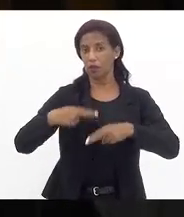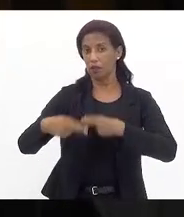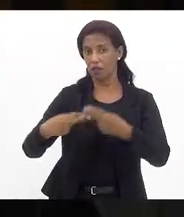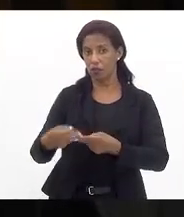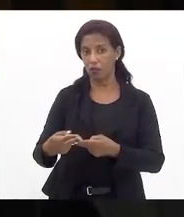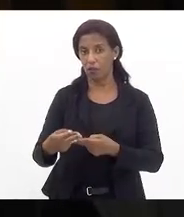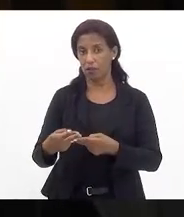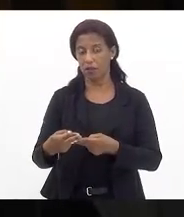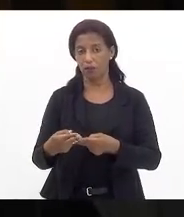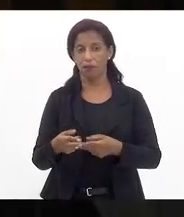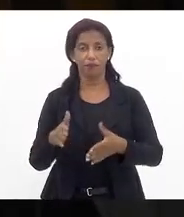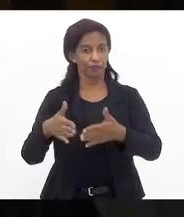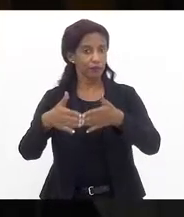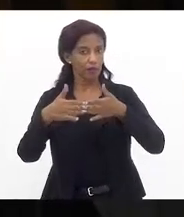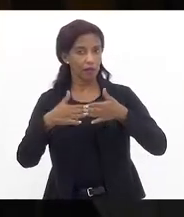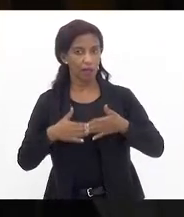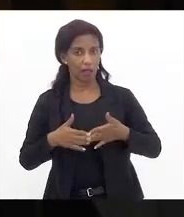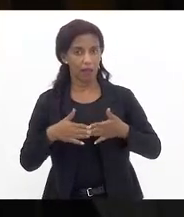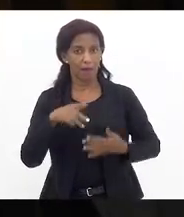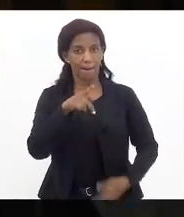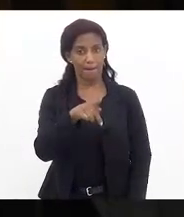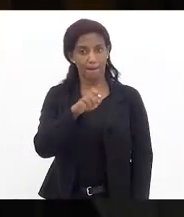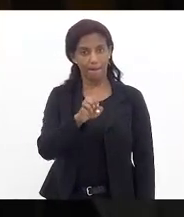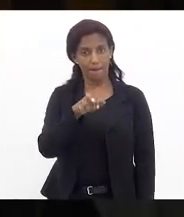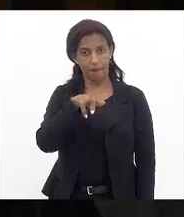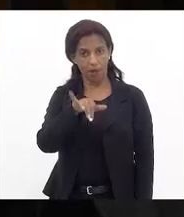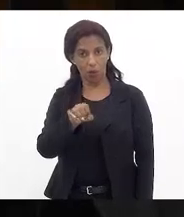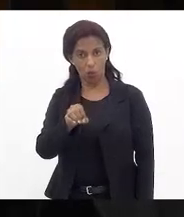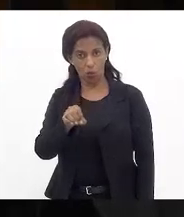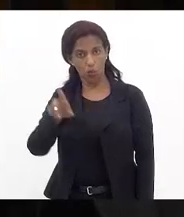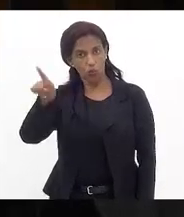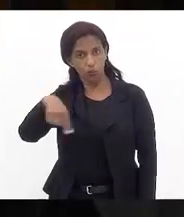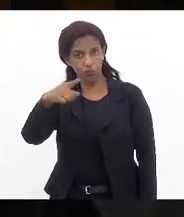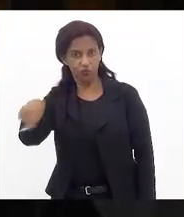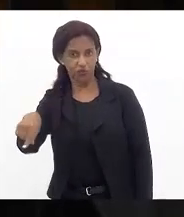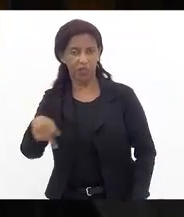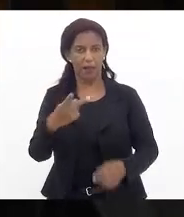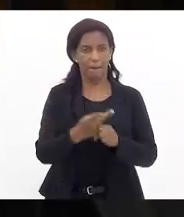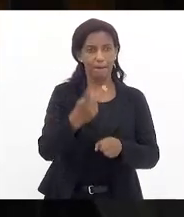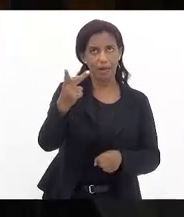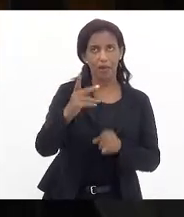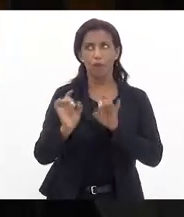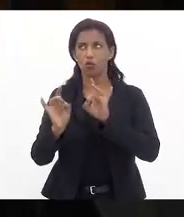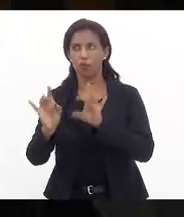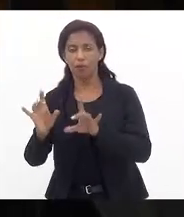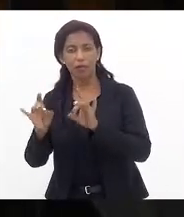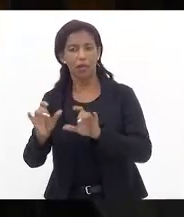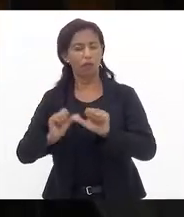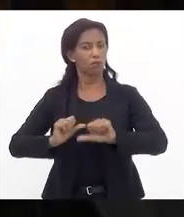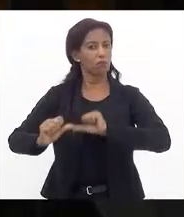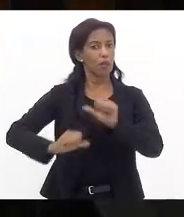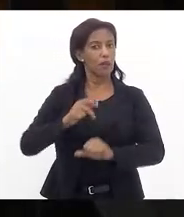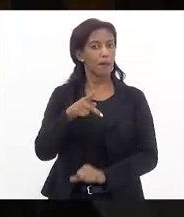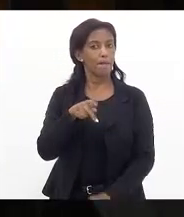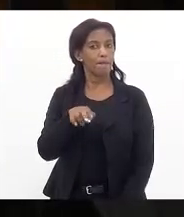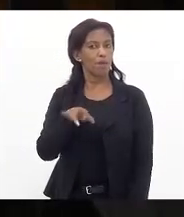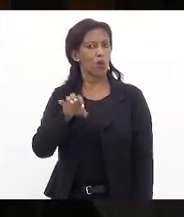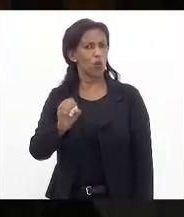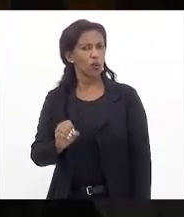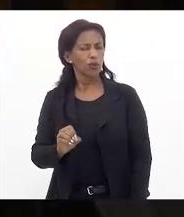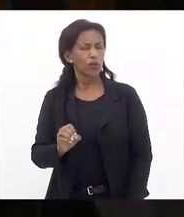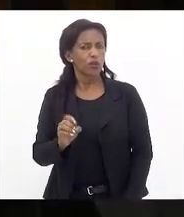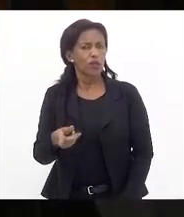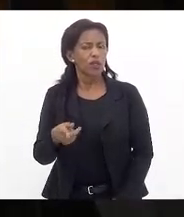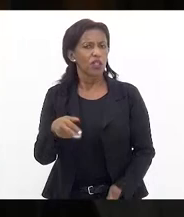das licenças em pecúnia, vedar que as licenças-prêmio, licenças especiais, sejam transformadas em pecúnia, e